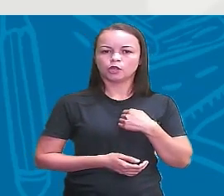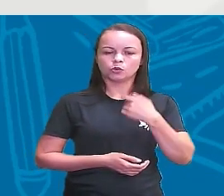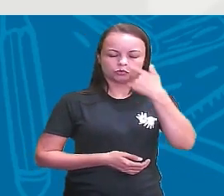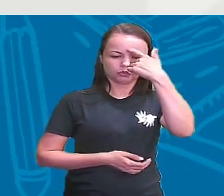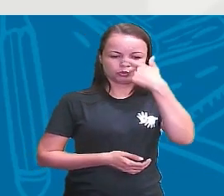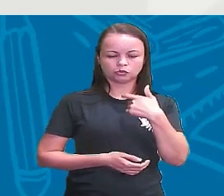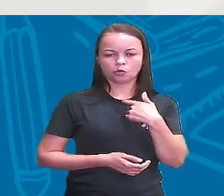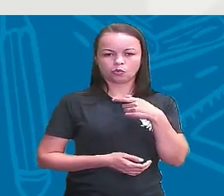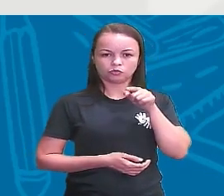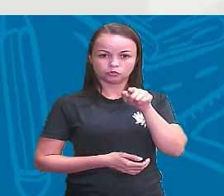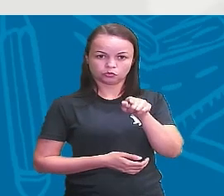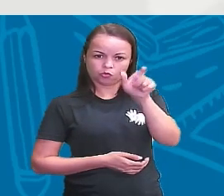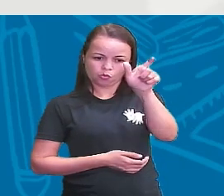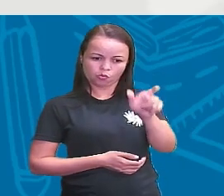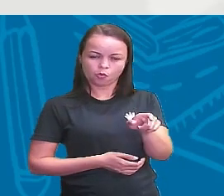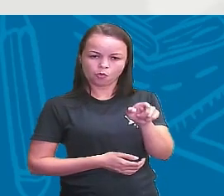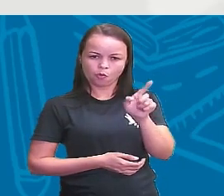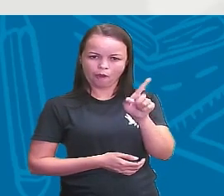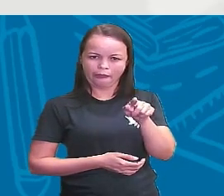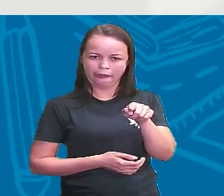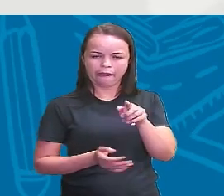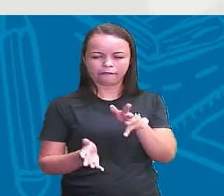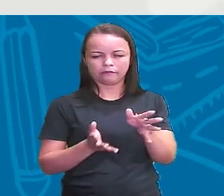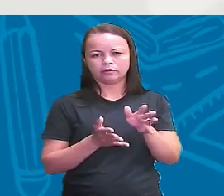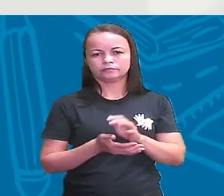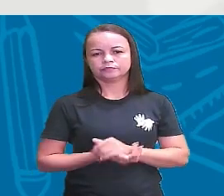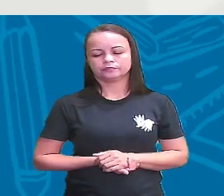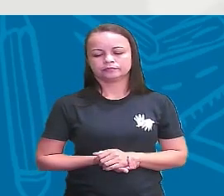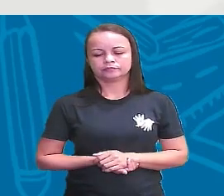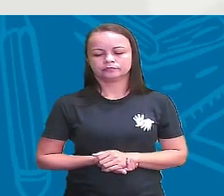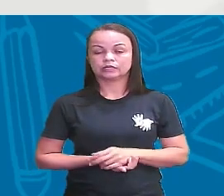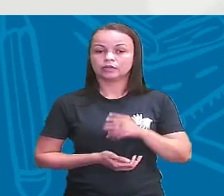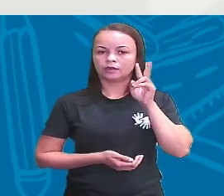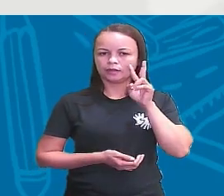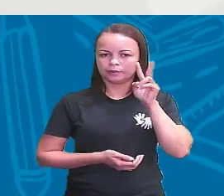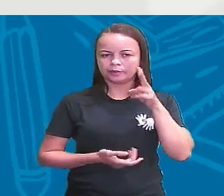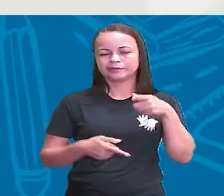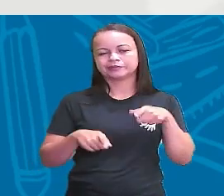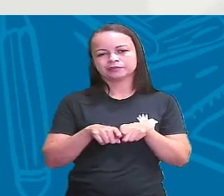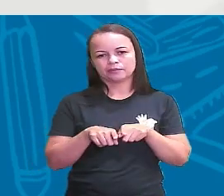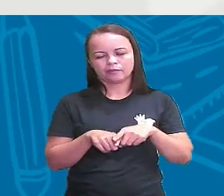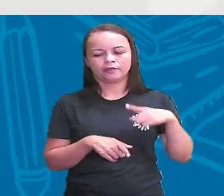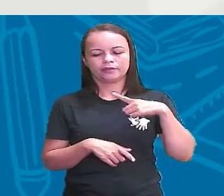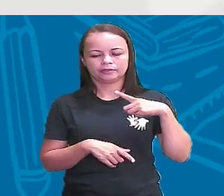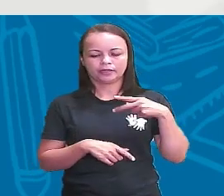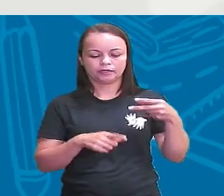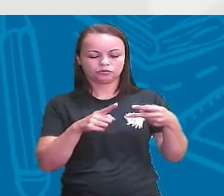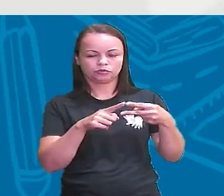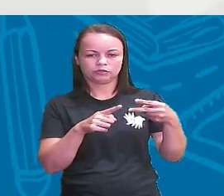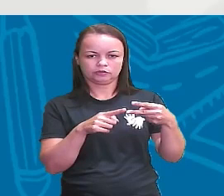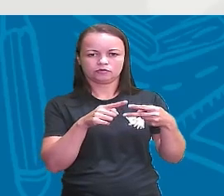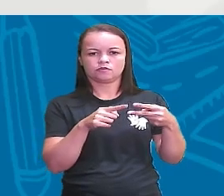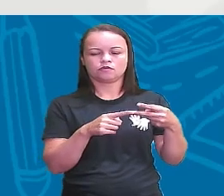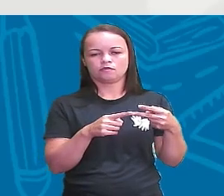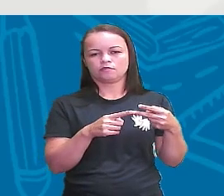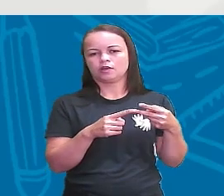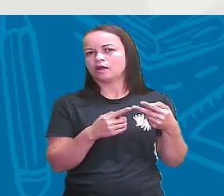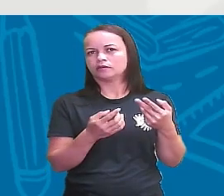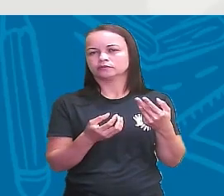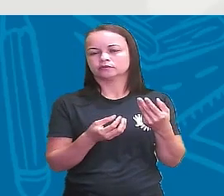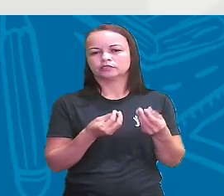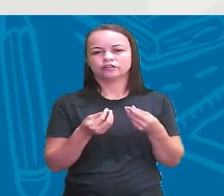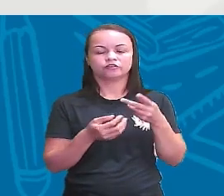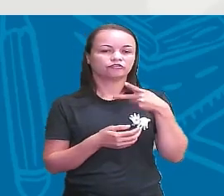eres e vos sois. Lembrando que a gente tem duas formas, certo?